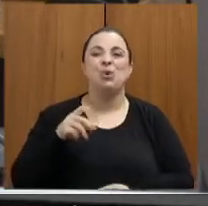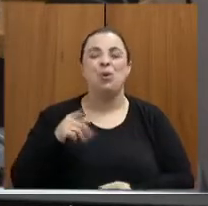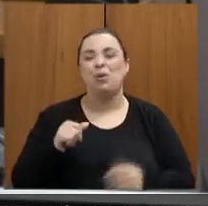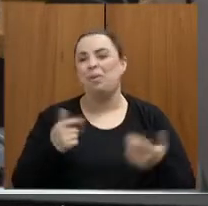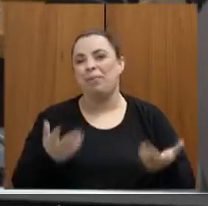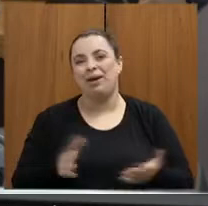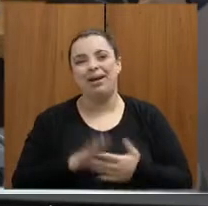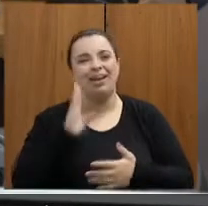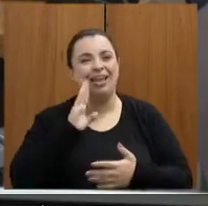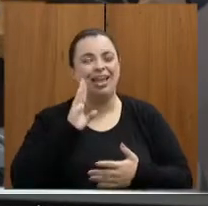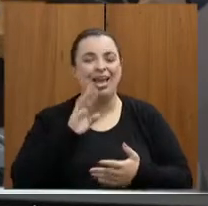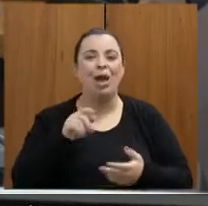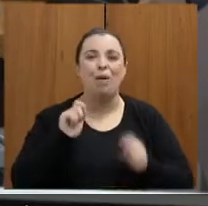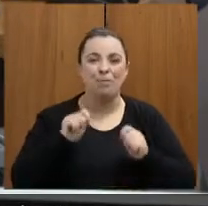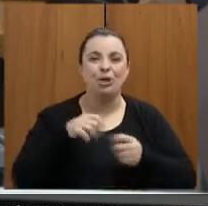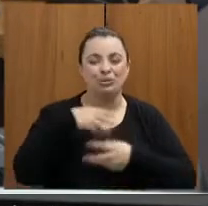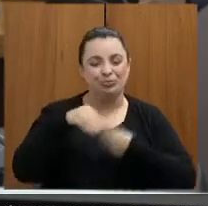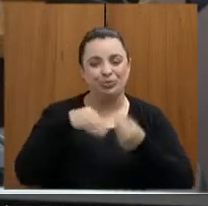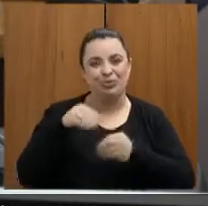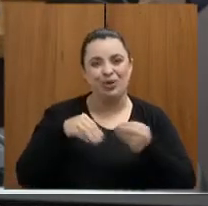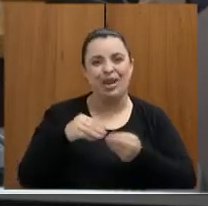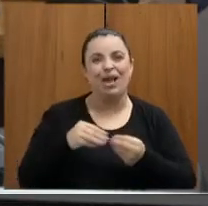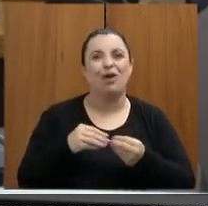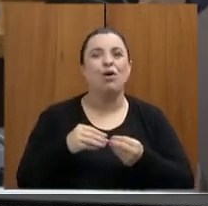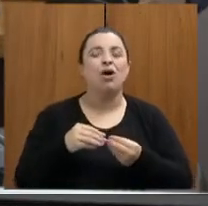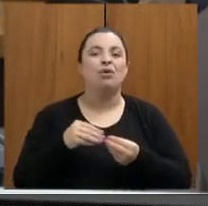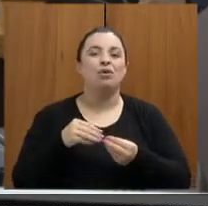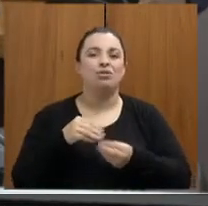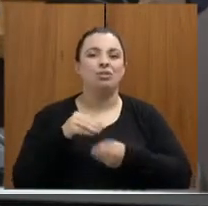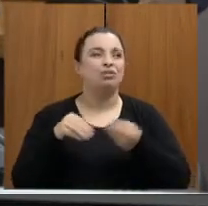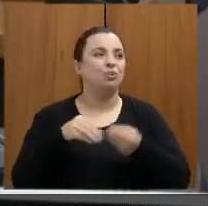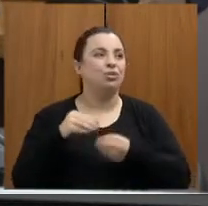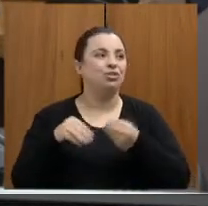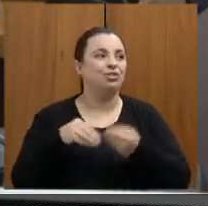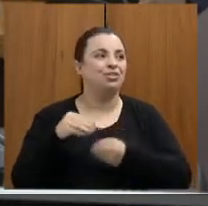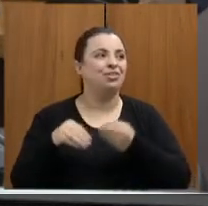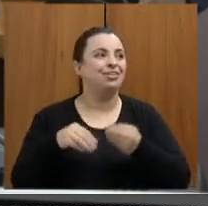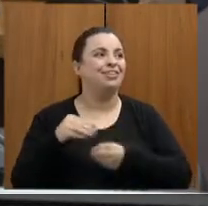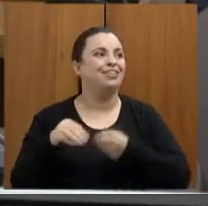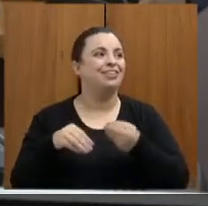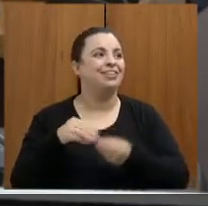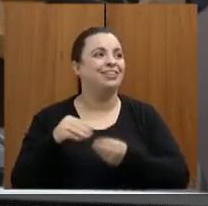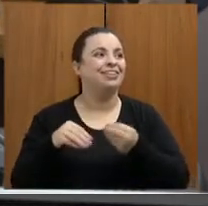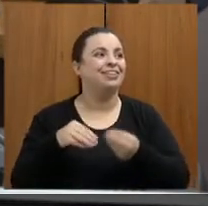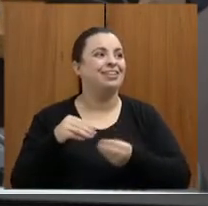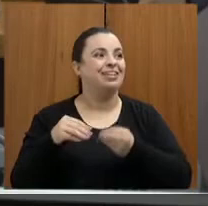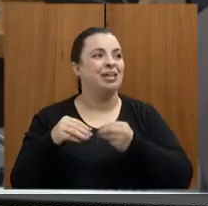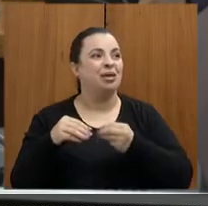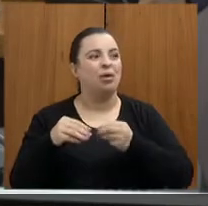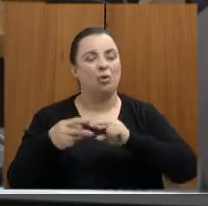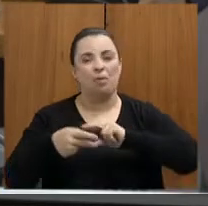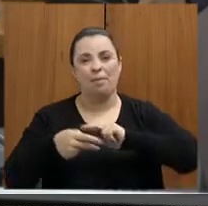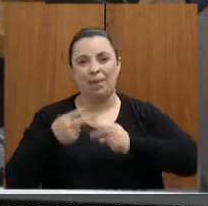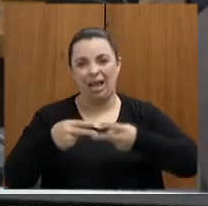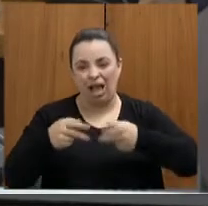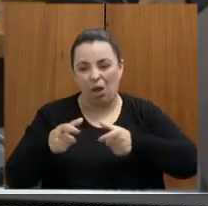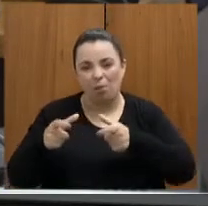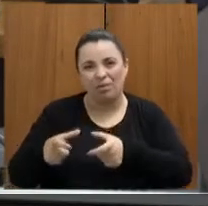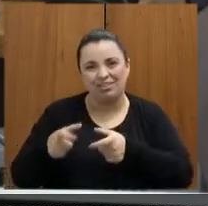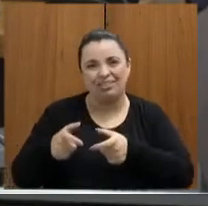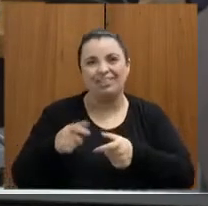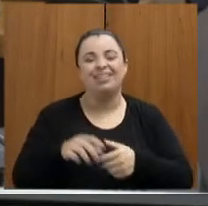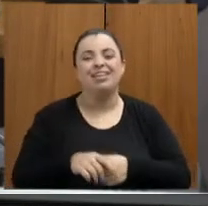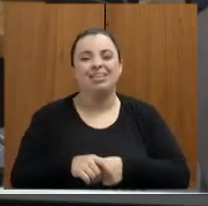misturar com o miojo que é bom para caramba também fica a dica aí é mas enfim Então é só